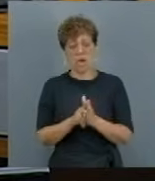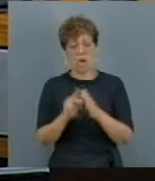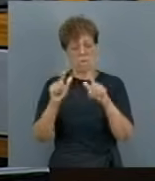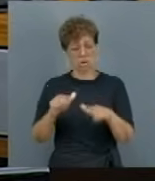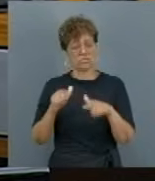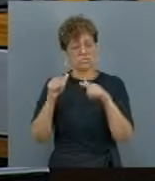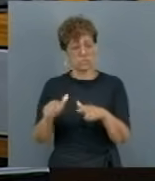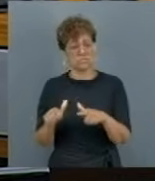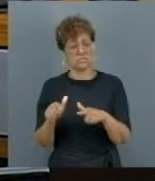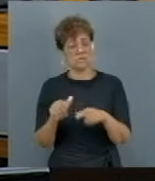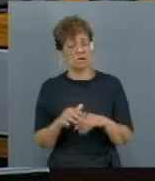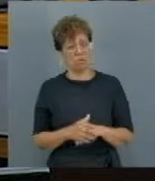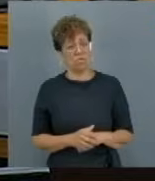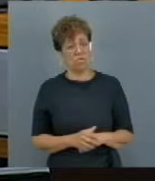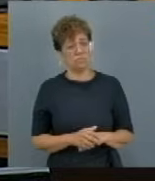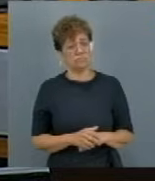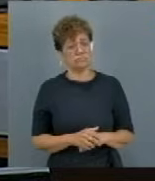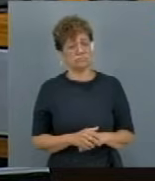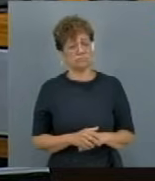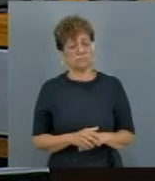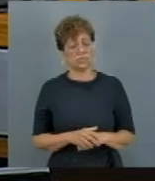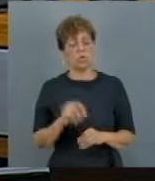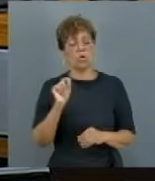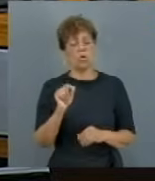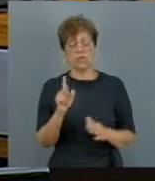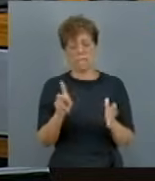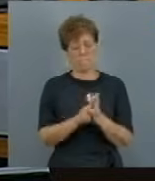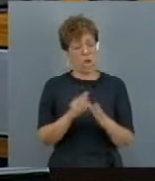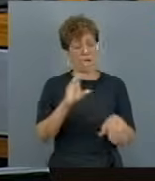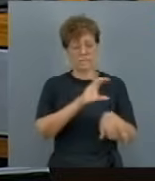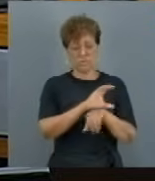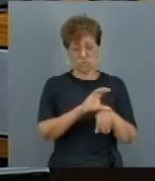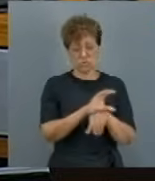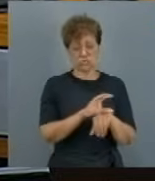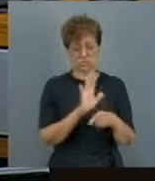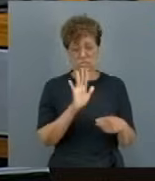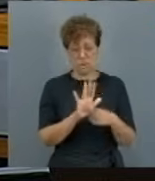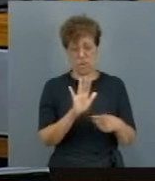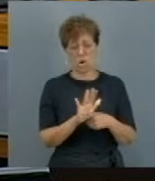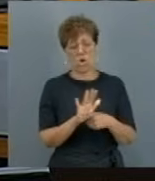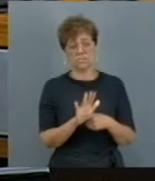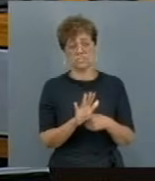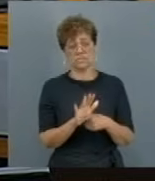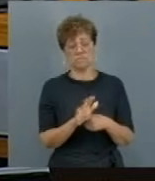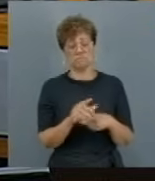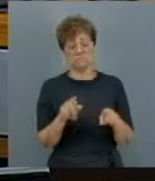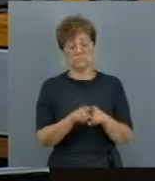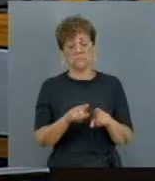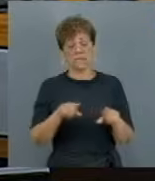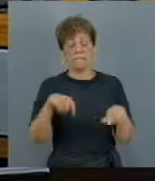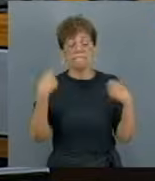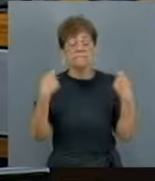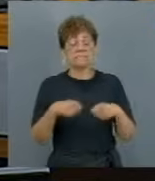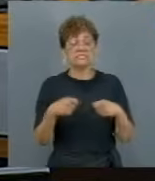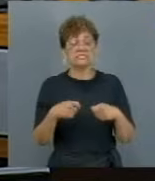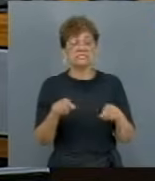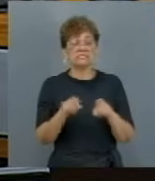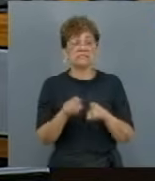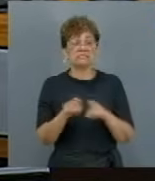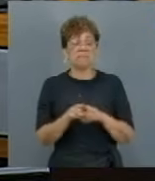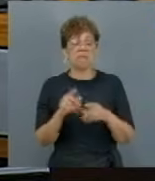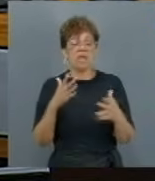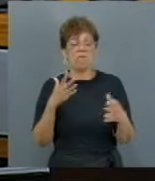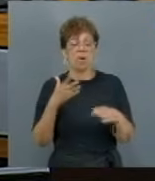precípuas, né, aquelas originárias da própria Constituição, se fala que é necessária uma ruptura